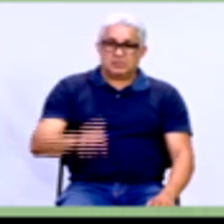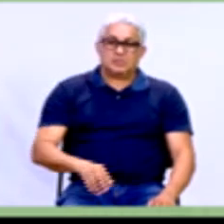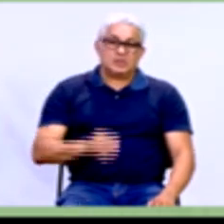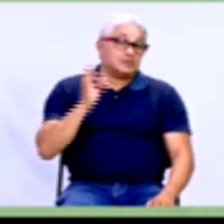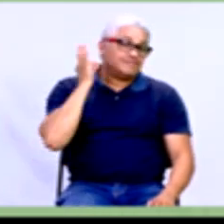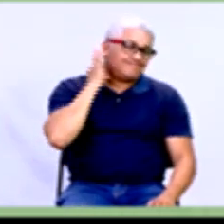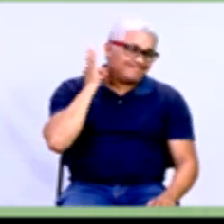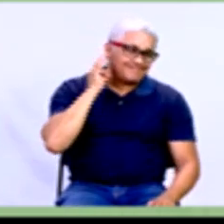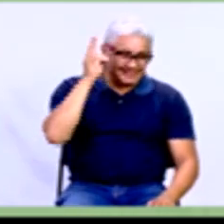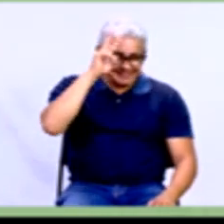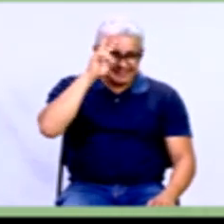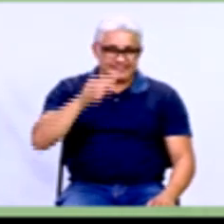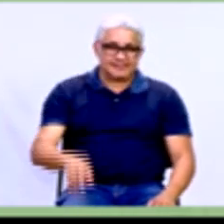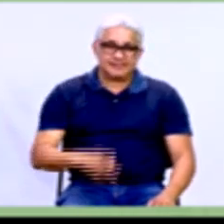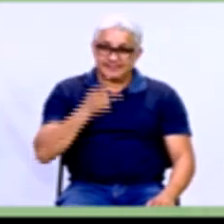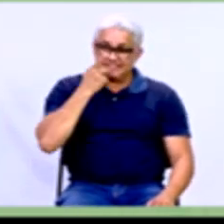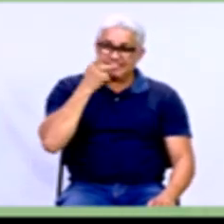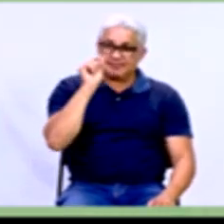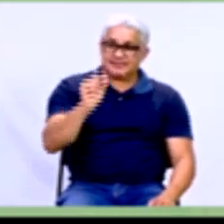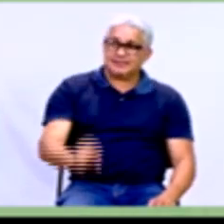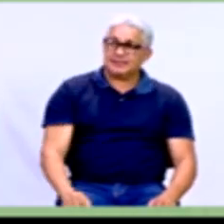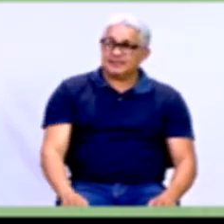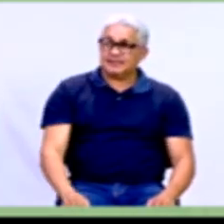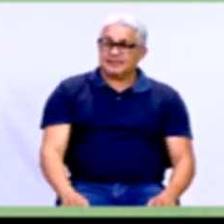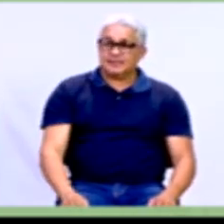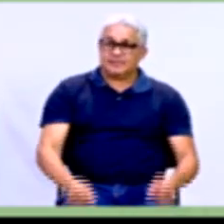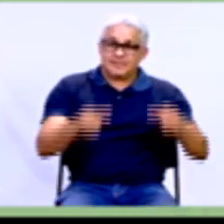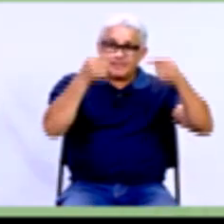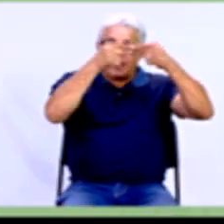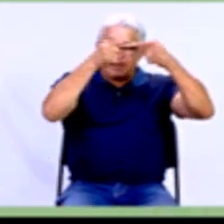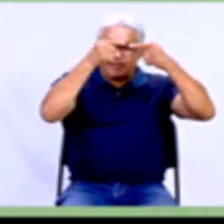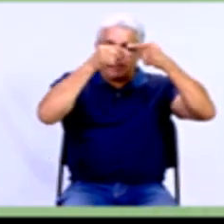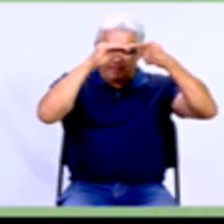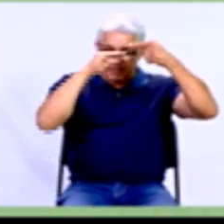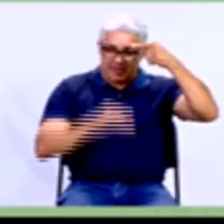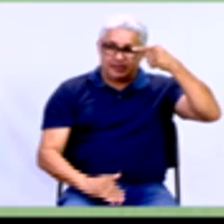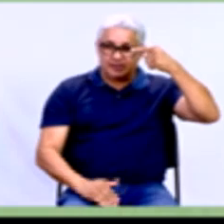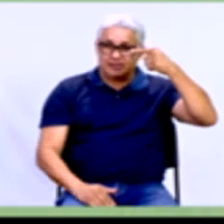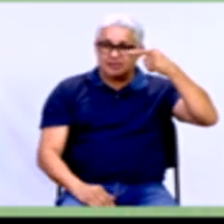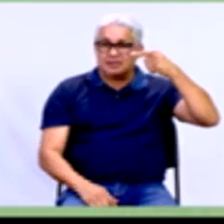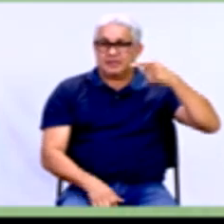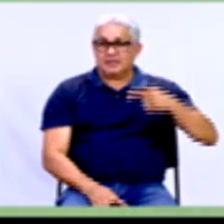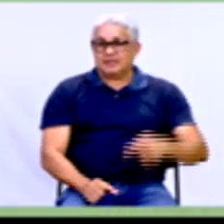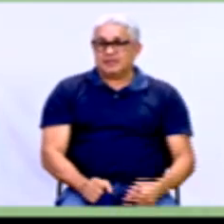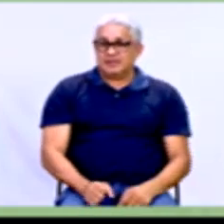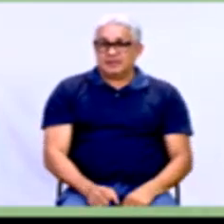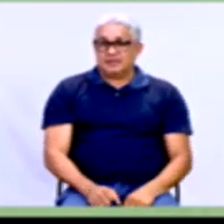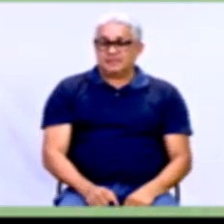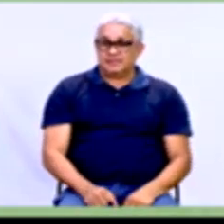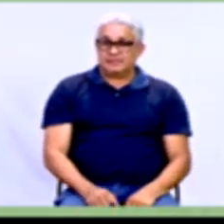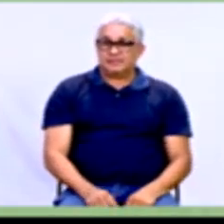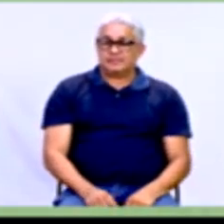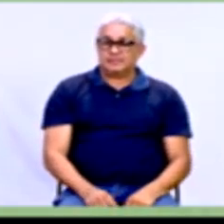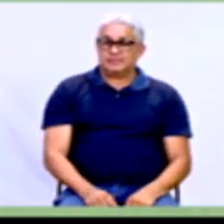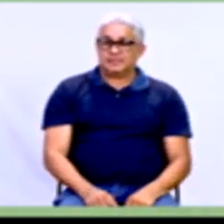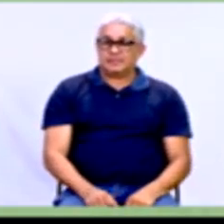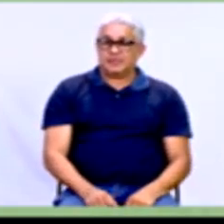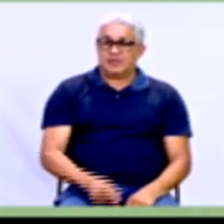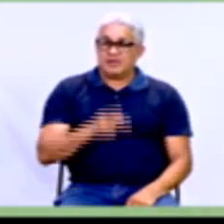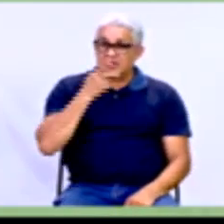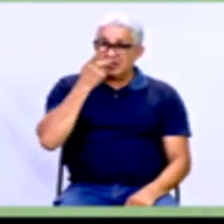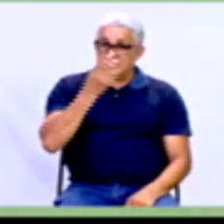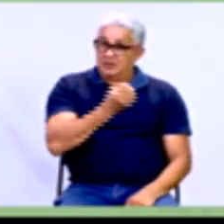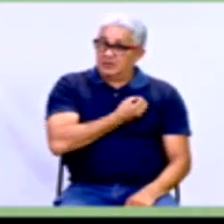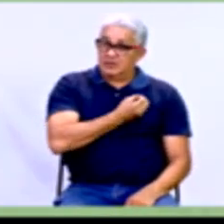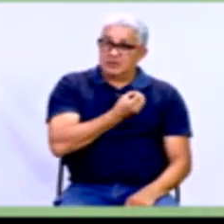loteria. Tem umas que as combinações são menores até. Mas quando a gente está falando desses eventos, a gente tem